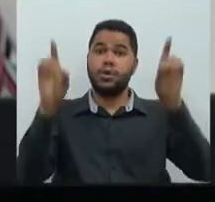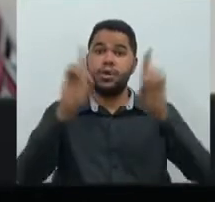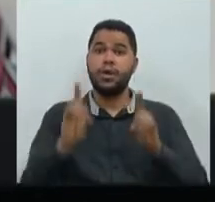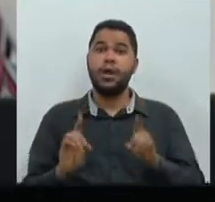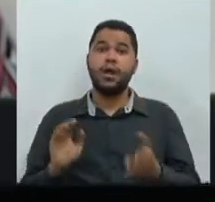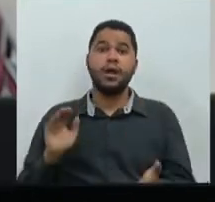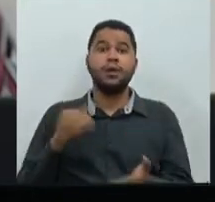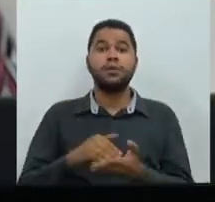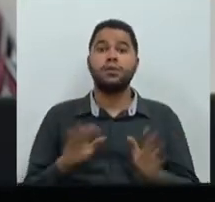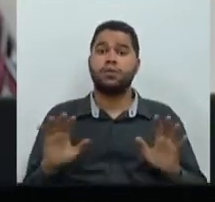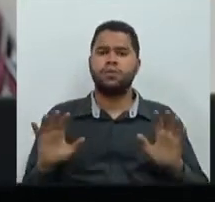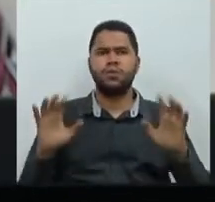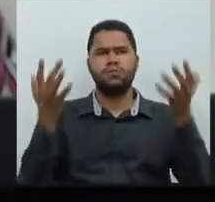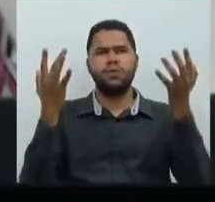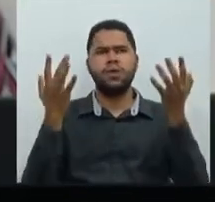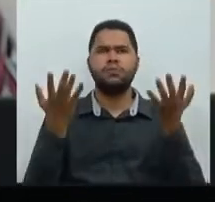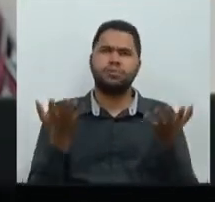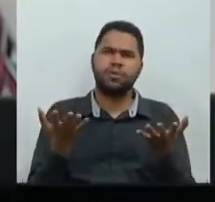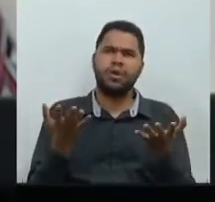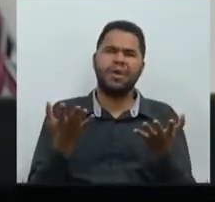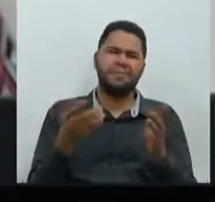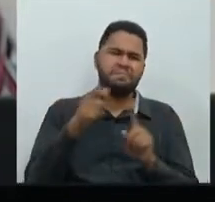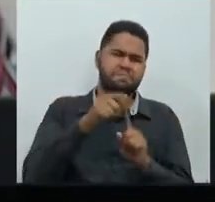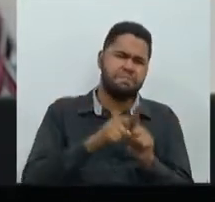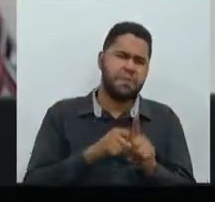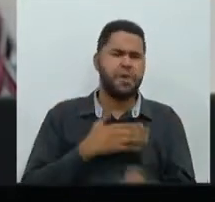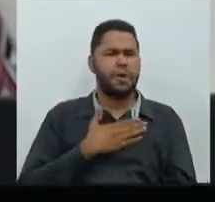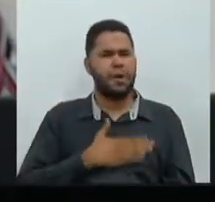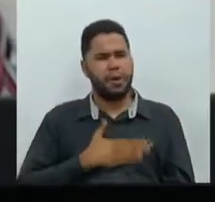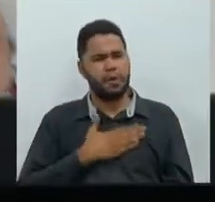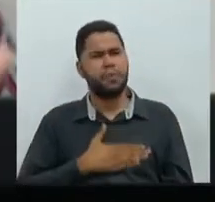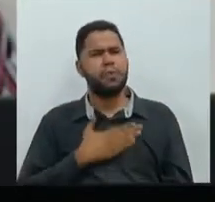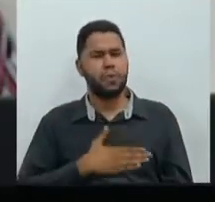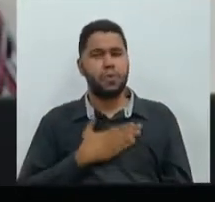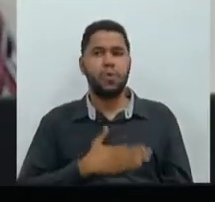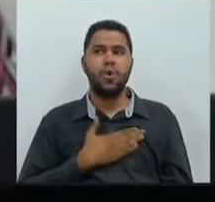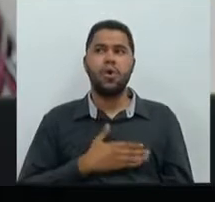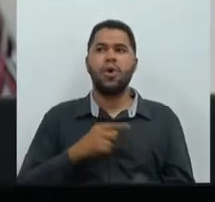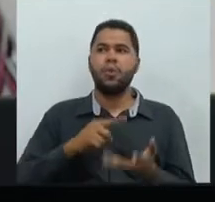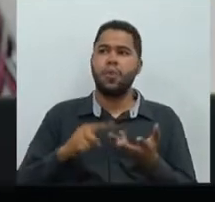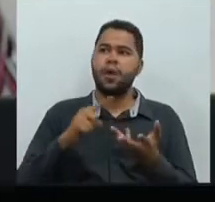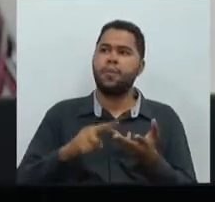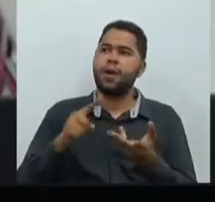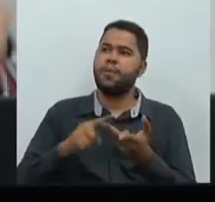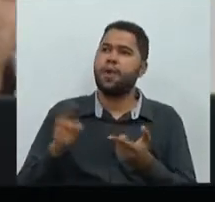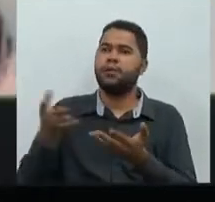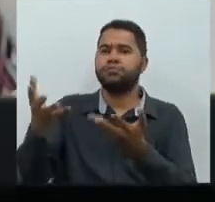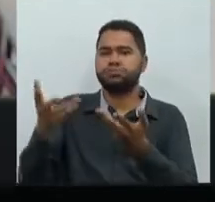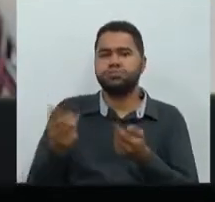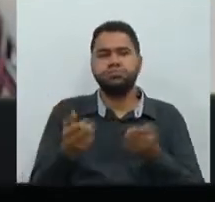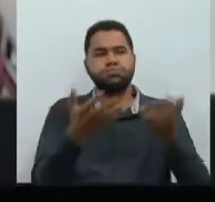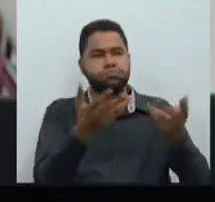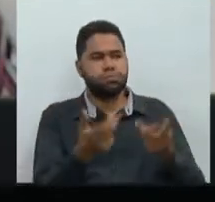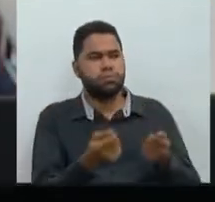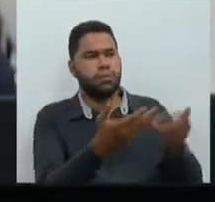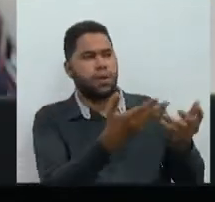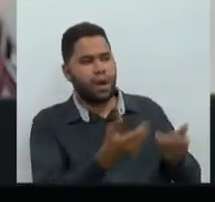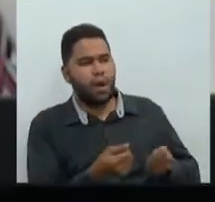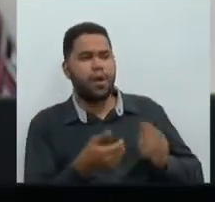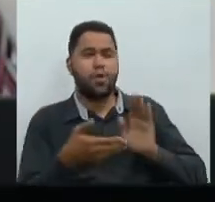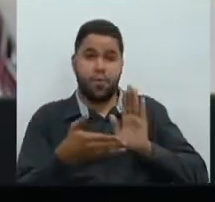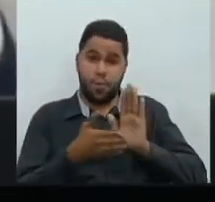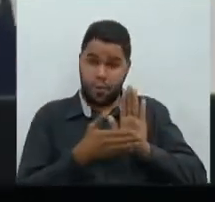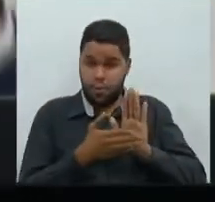chegarmos nesse evento, que, se eu não me engano, será lá no mês de agosto, nós vamos fazer uma série de audiências que foram propostas